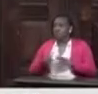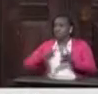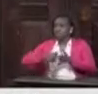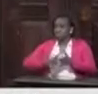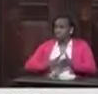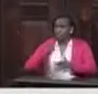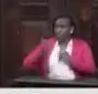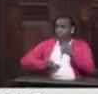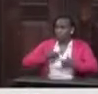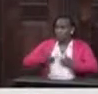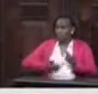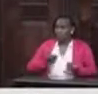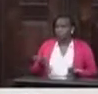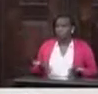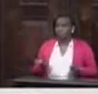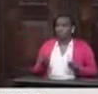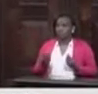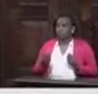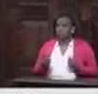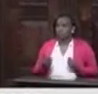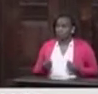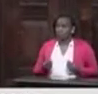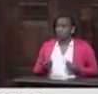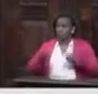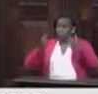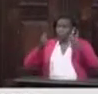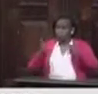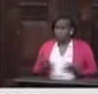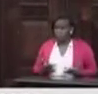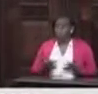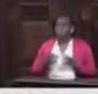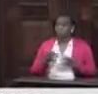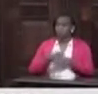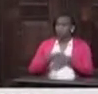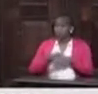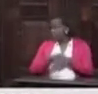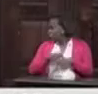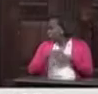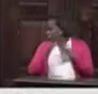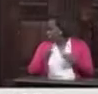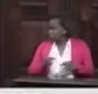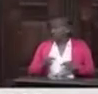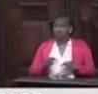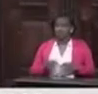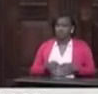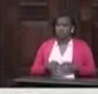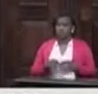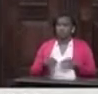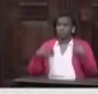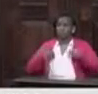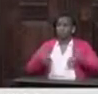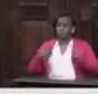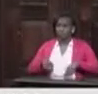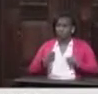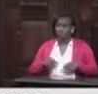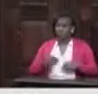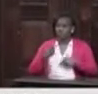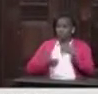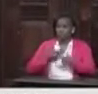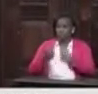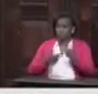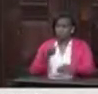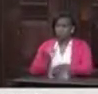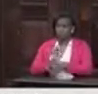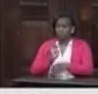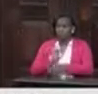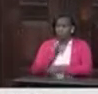dos trabalhadores, para que nós pudéssemos minimamente ouvir o que tem os trabalhadores do Estado